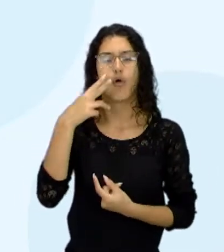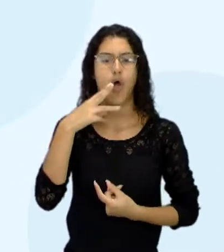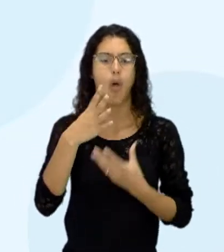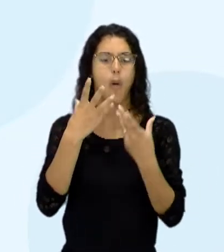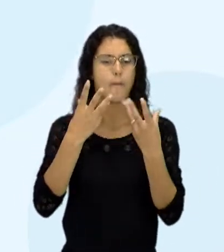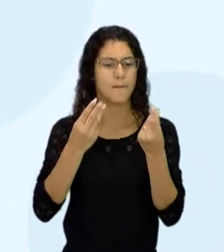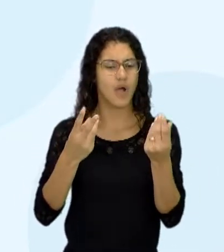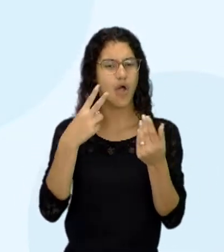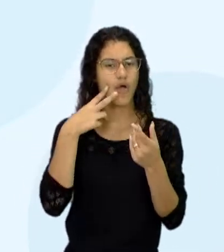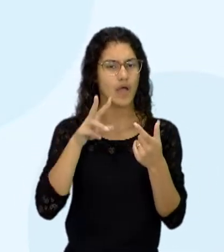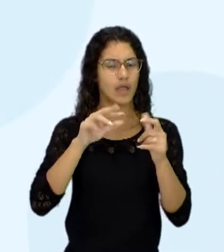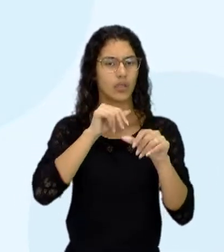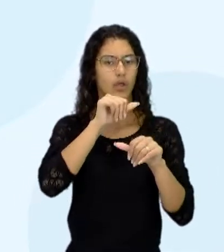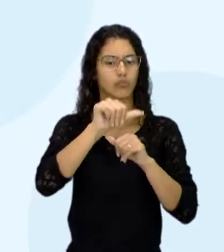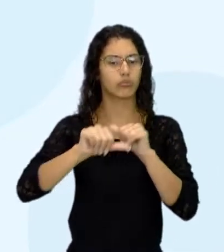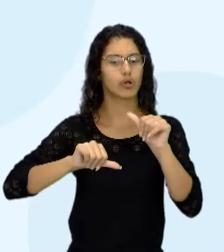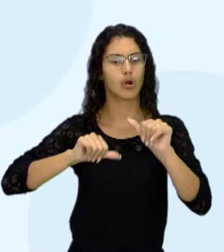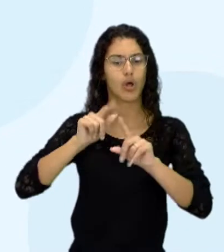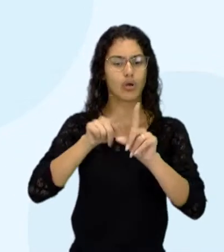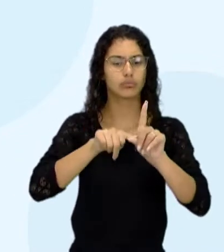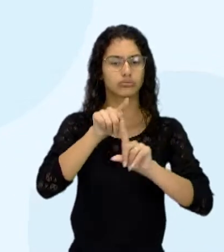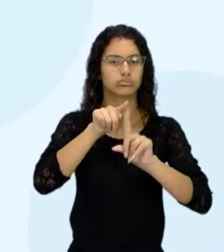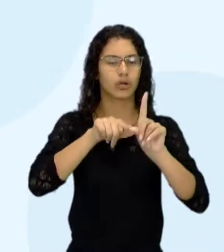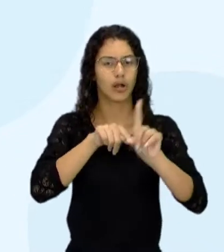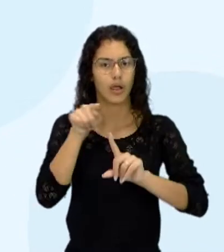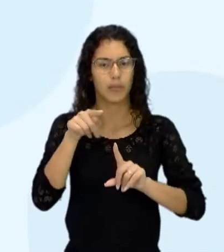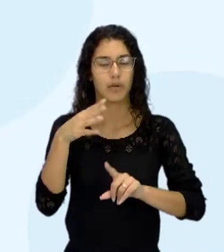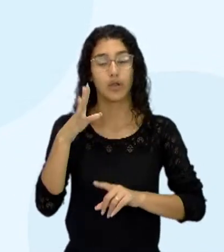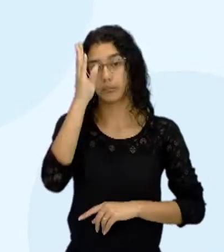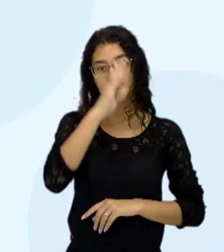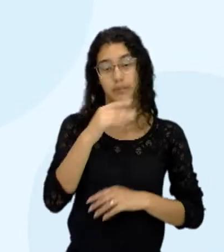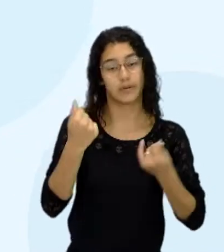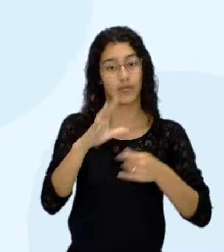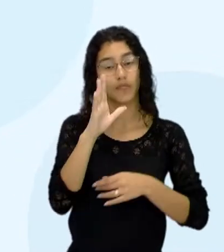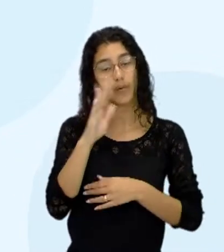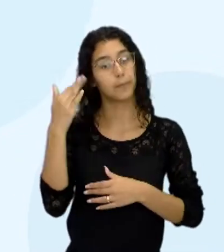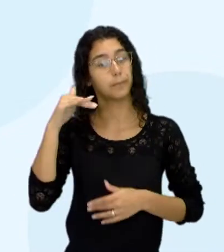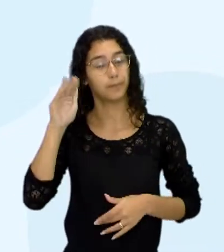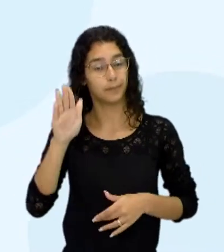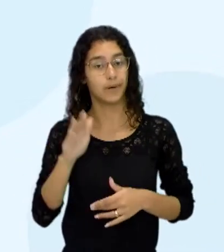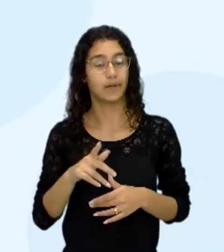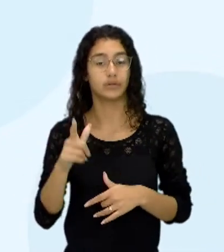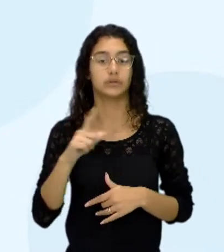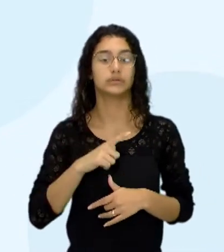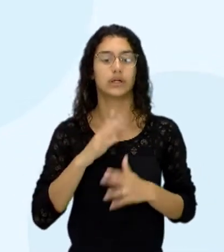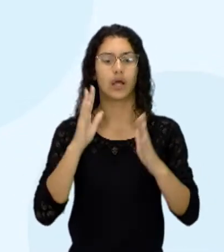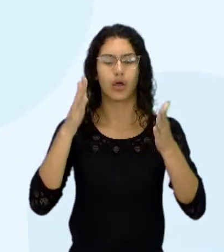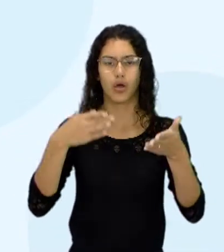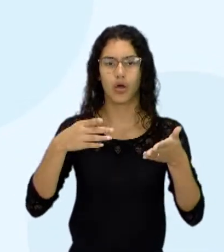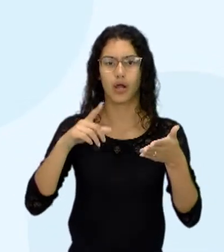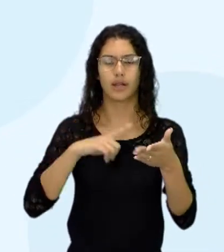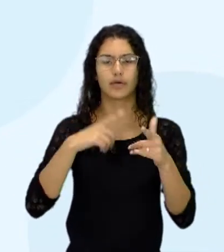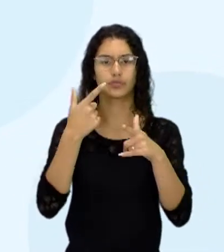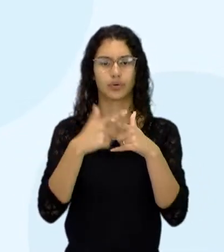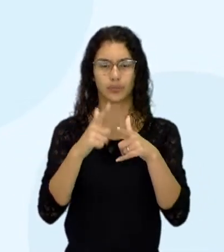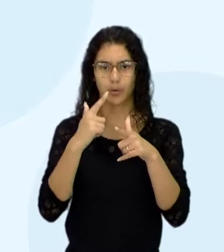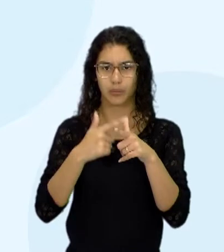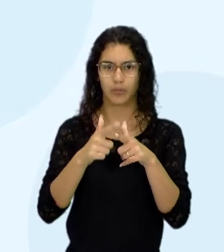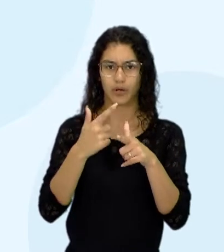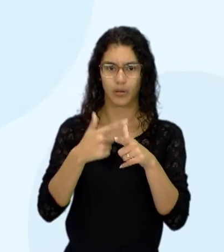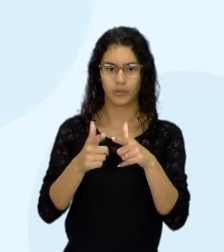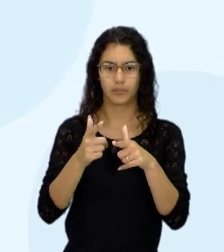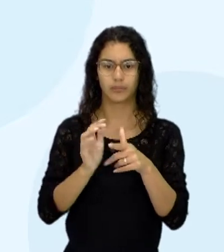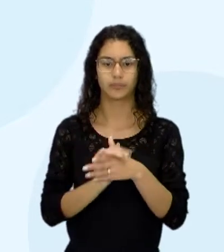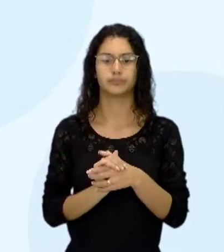as mudanças climáticas, né? Aqui no Brasil a gente deveria falar mais, né? A gente tem recentemente a gente teve os problemas aí,